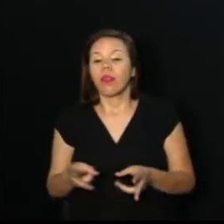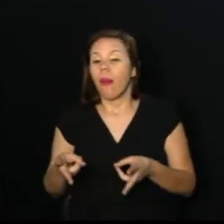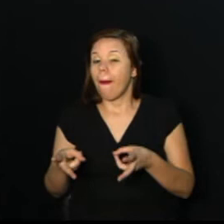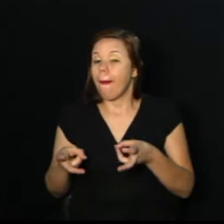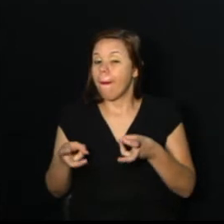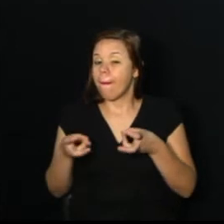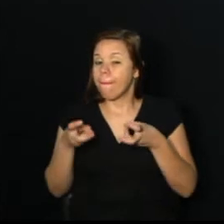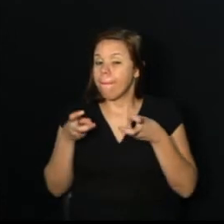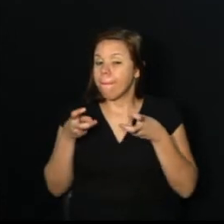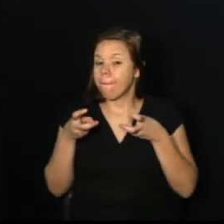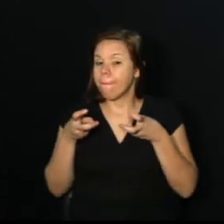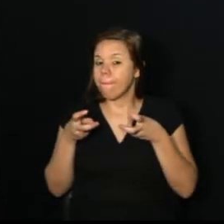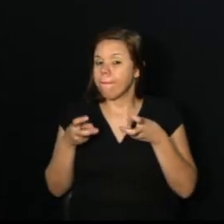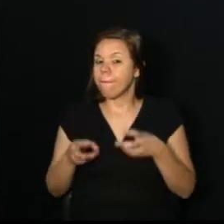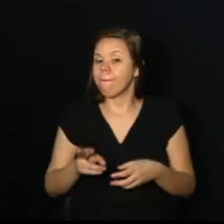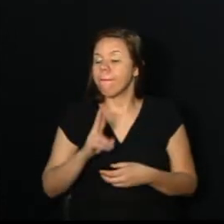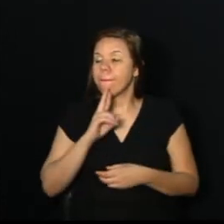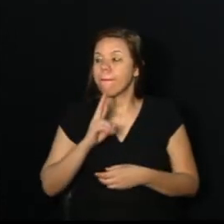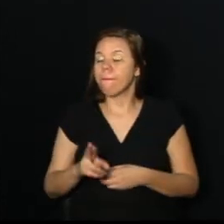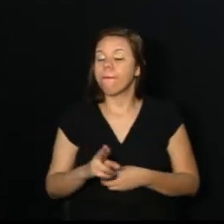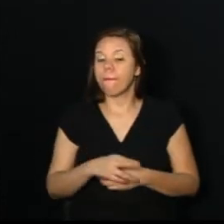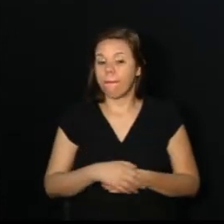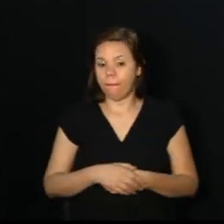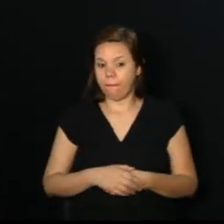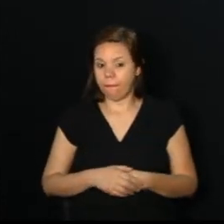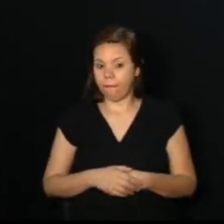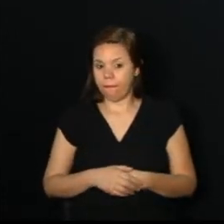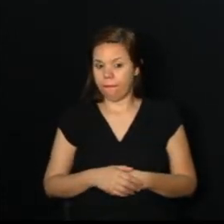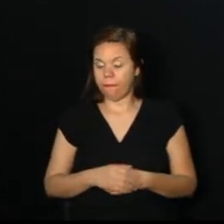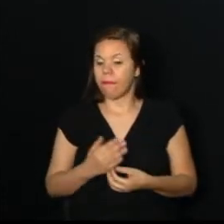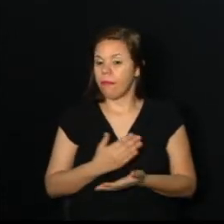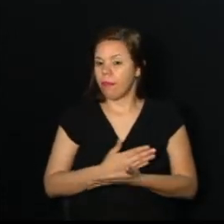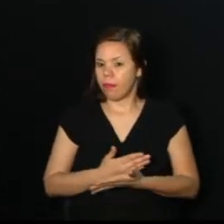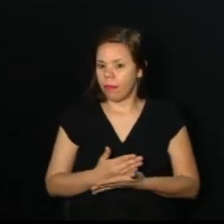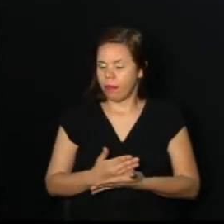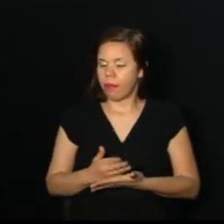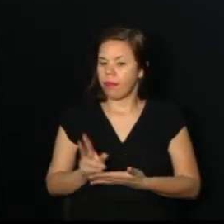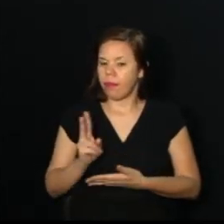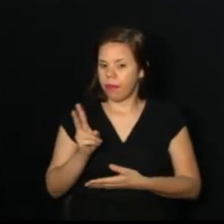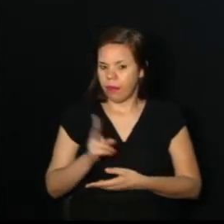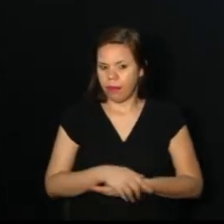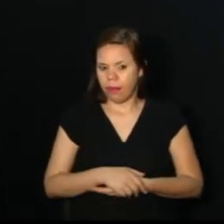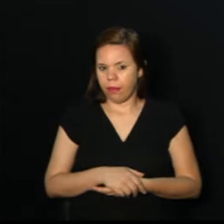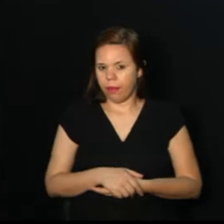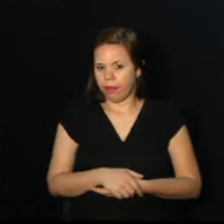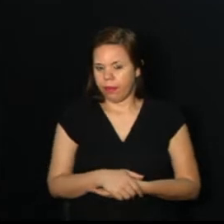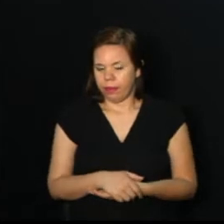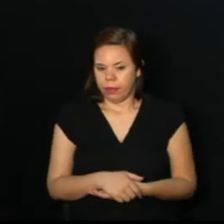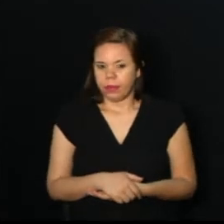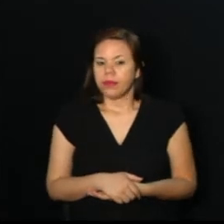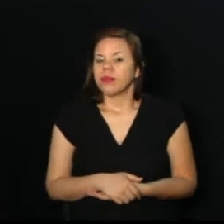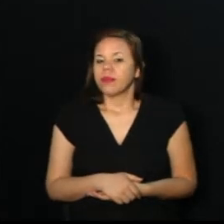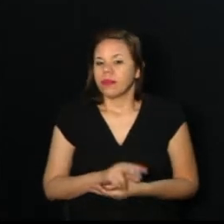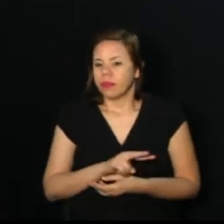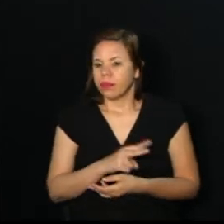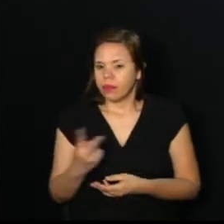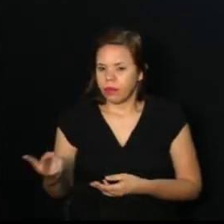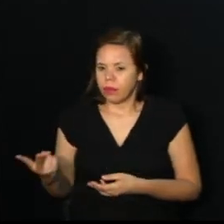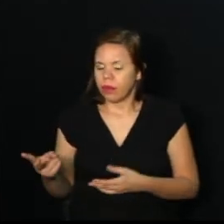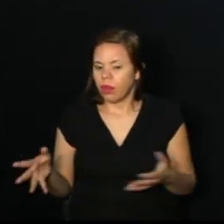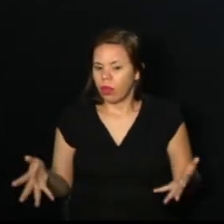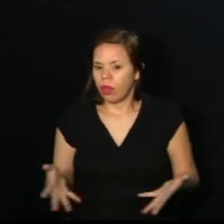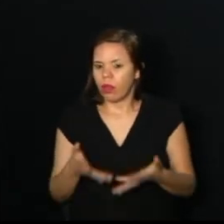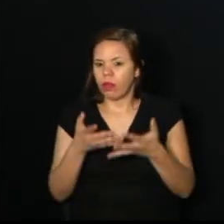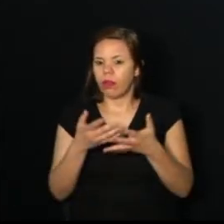Observar a resposta. Nós começamos sempre a observar o contrário, o